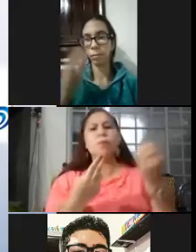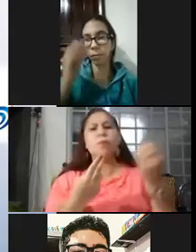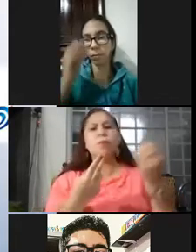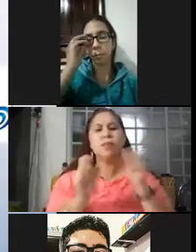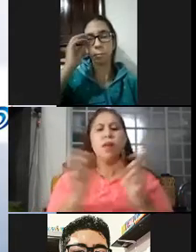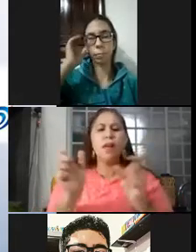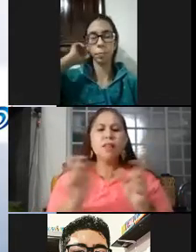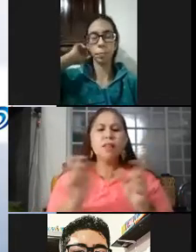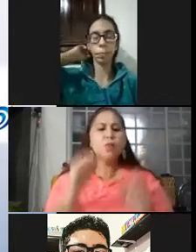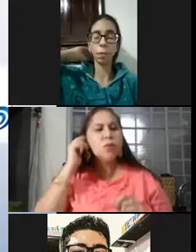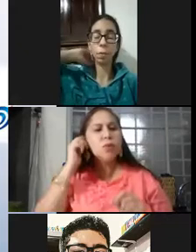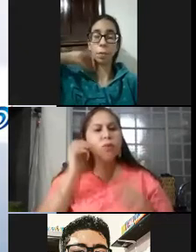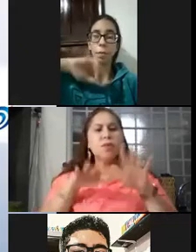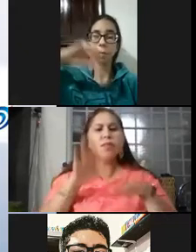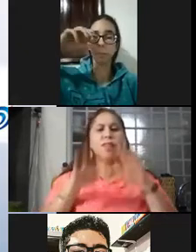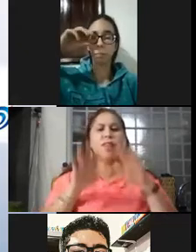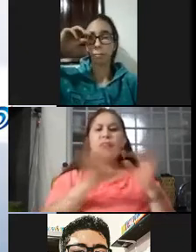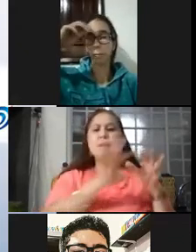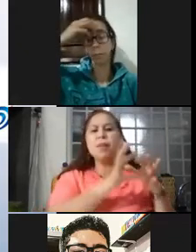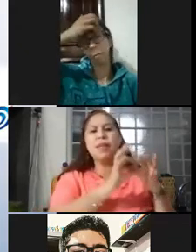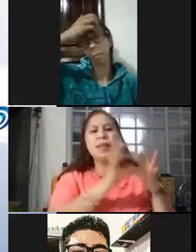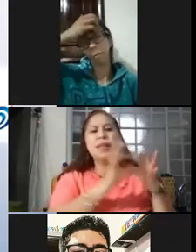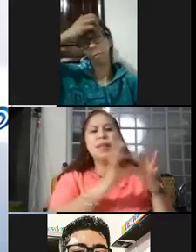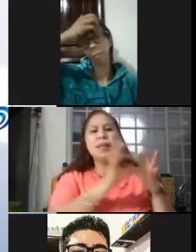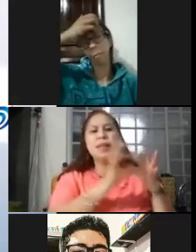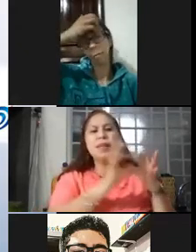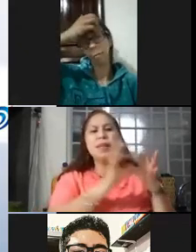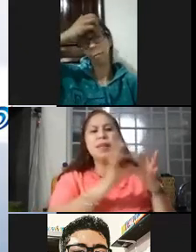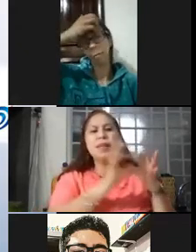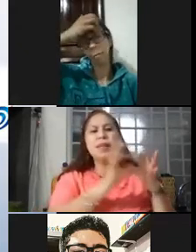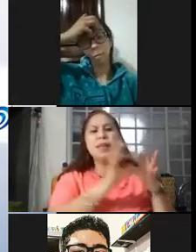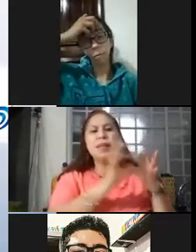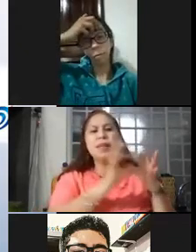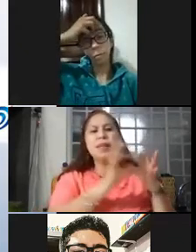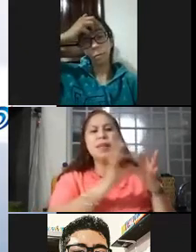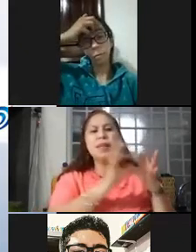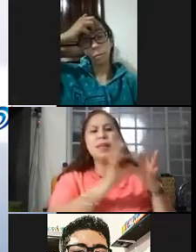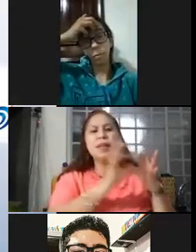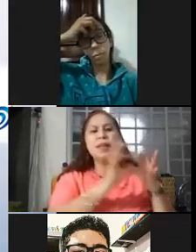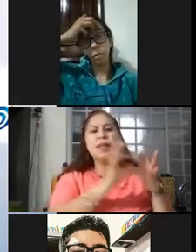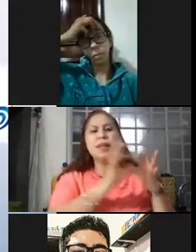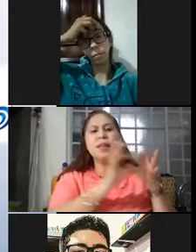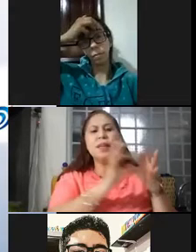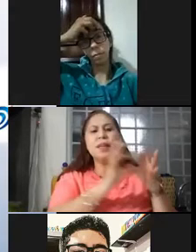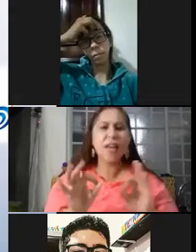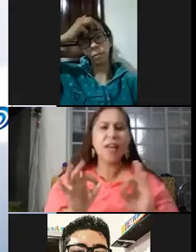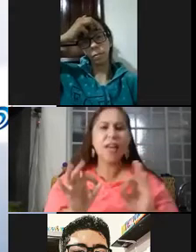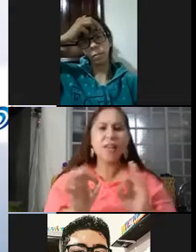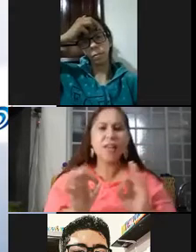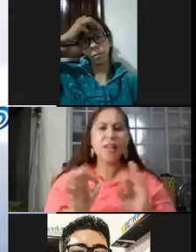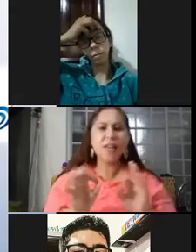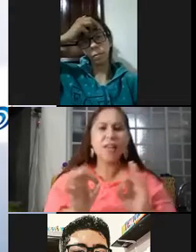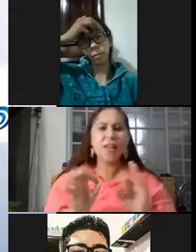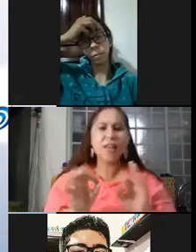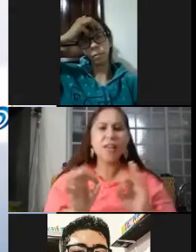para essas duas construções. Isso aí vai depender do contexto. Na hora eu organizo a frase, é que